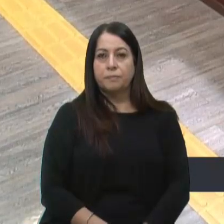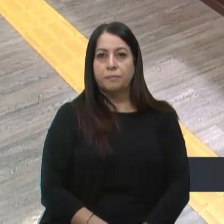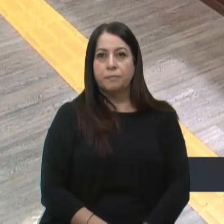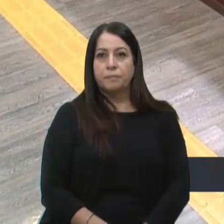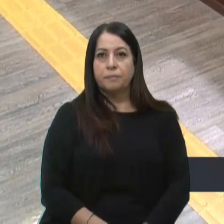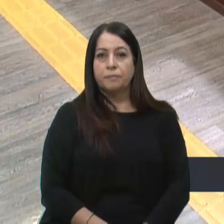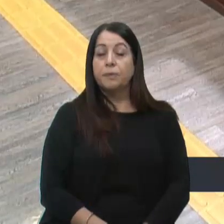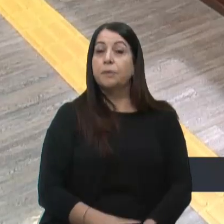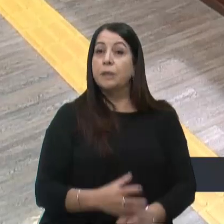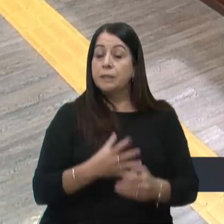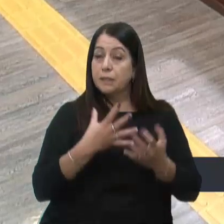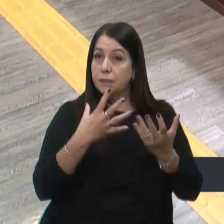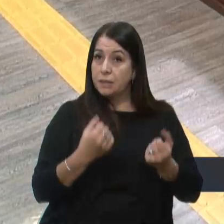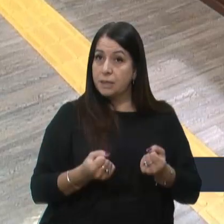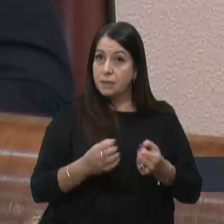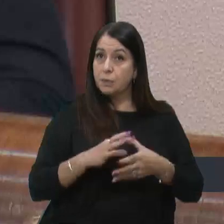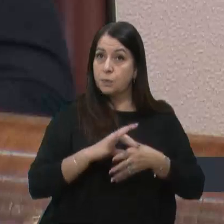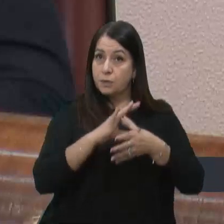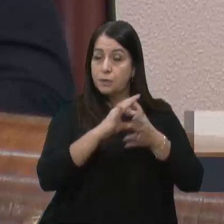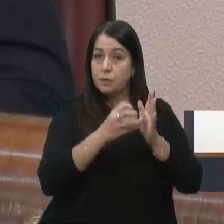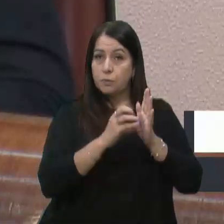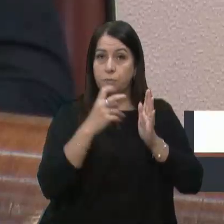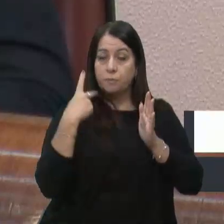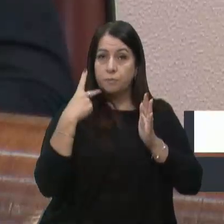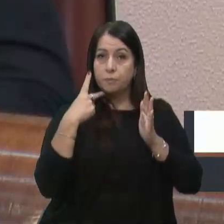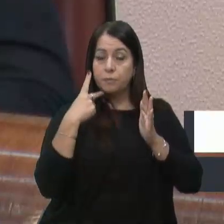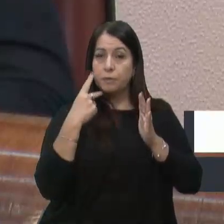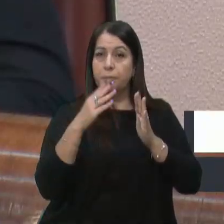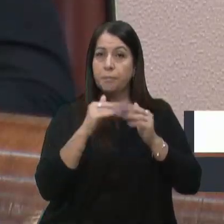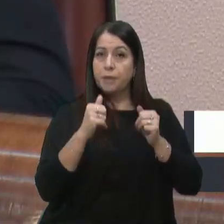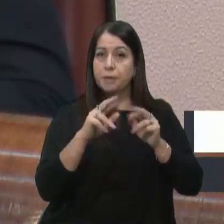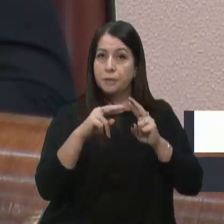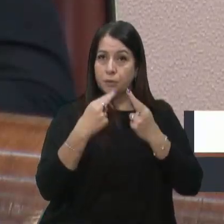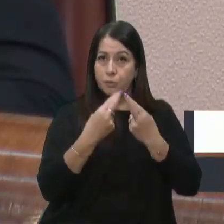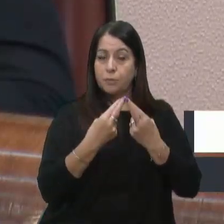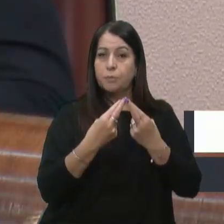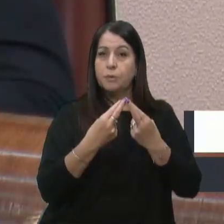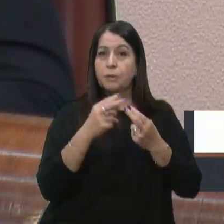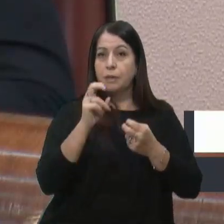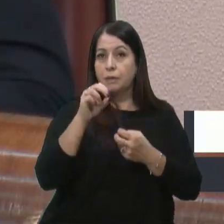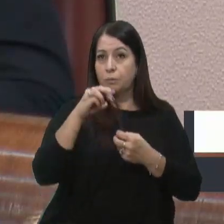Com anuência dos líderes, esta sessão ordinária abre espaço de 5 minutos para manifestar.